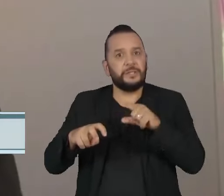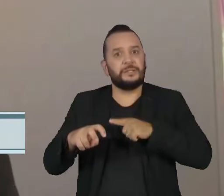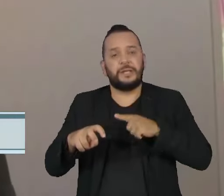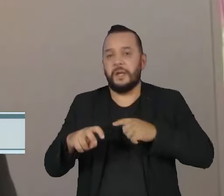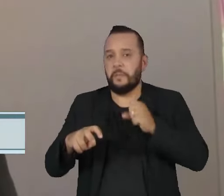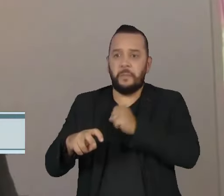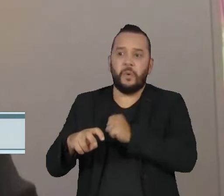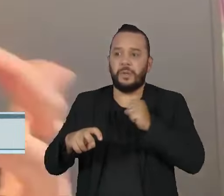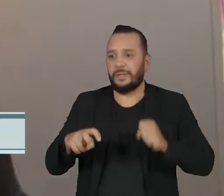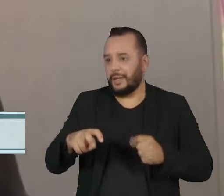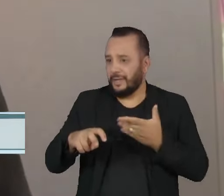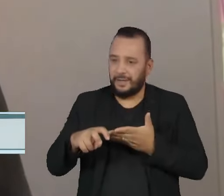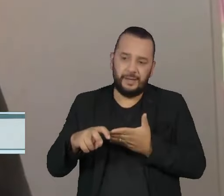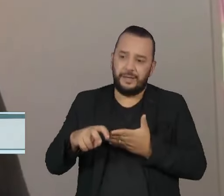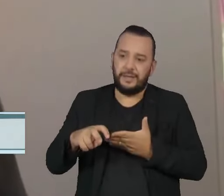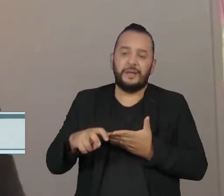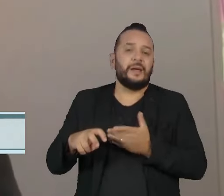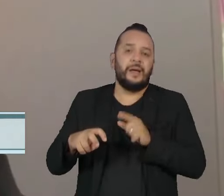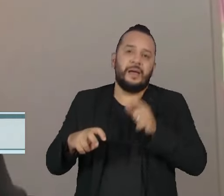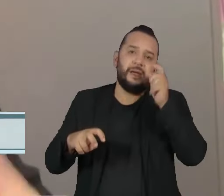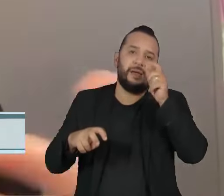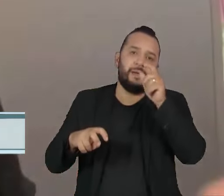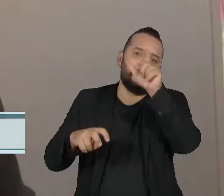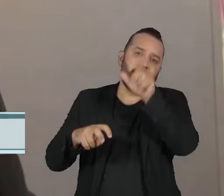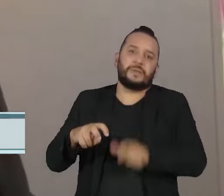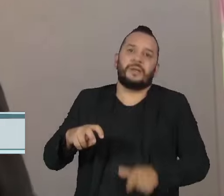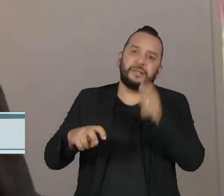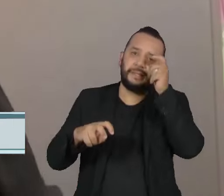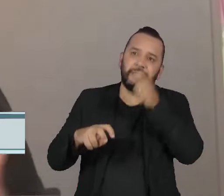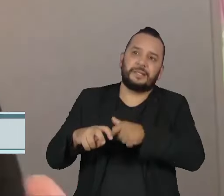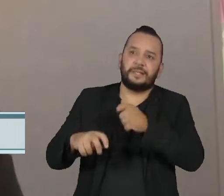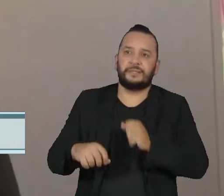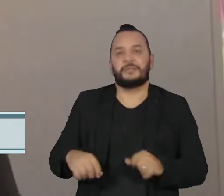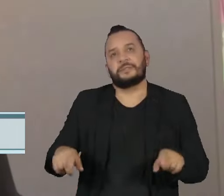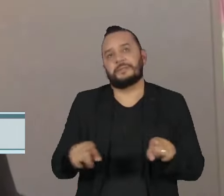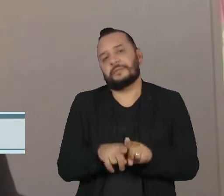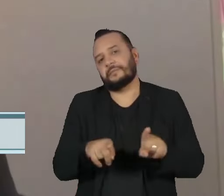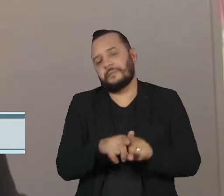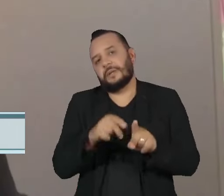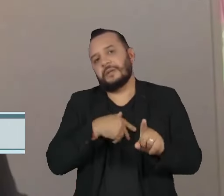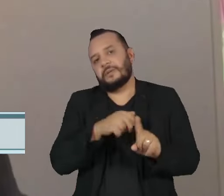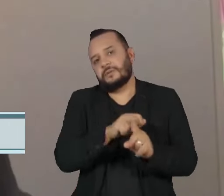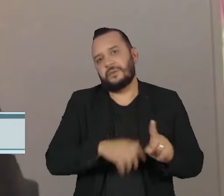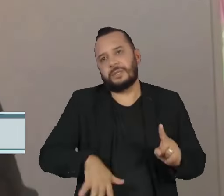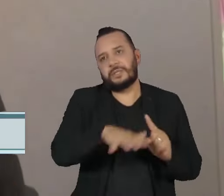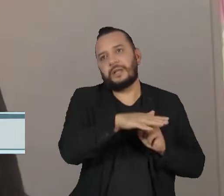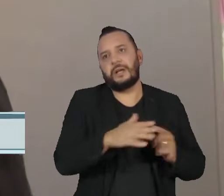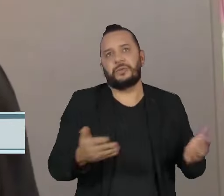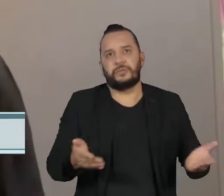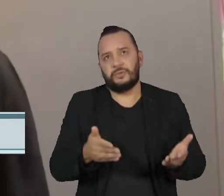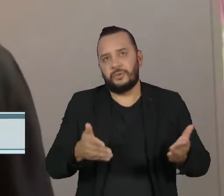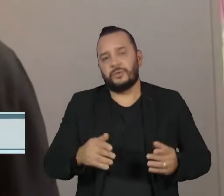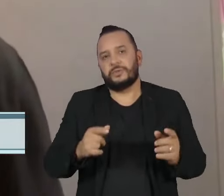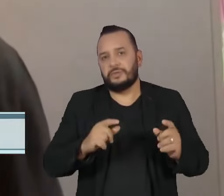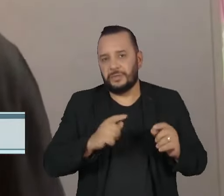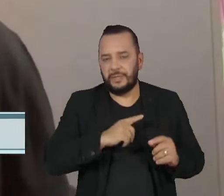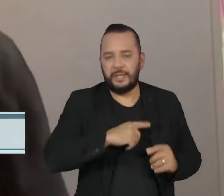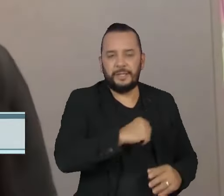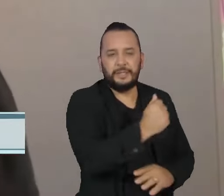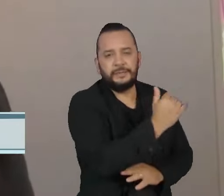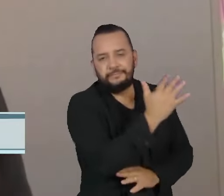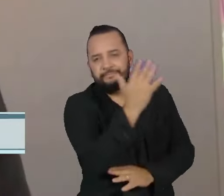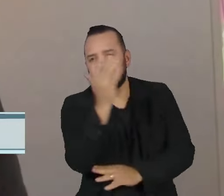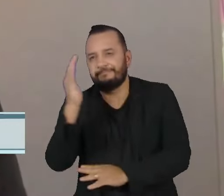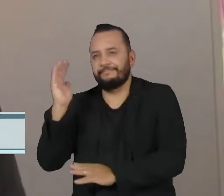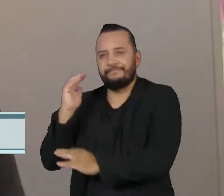poder e e se torna uma personagem interessante tem mas ligados ao mundo que a gente tá vivendo onde a Ecologia é é é